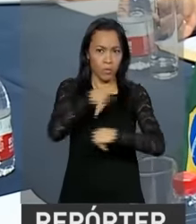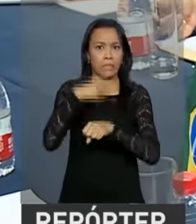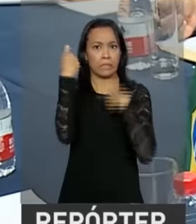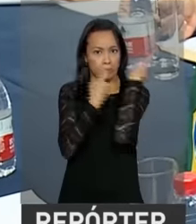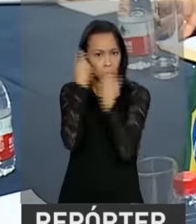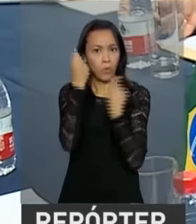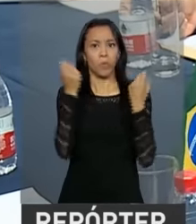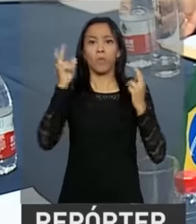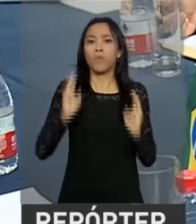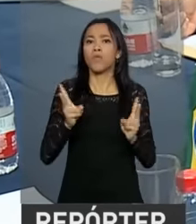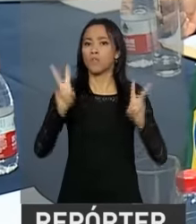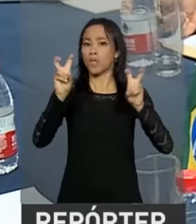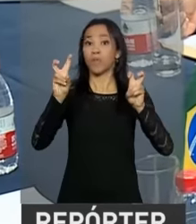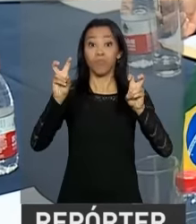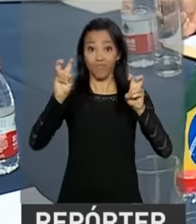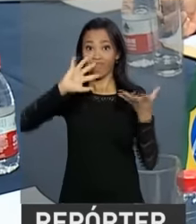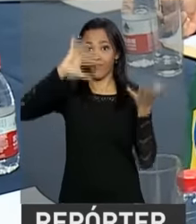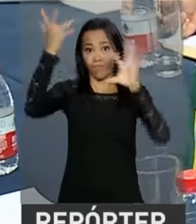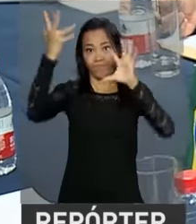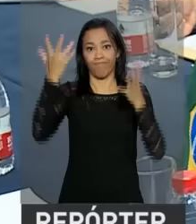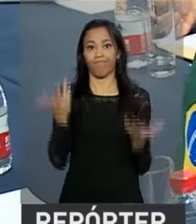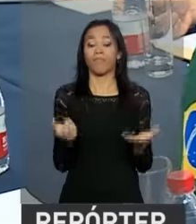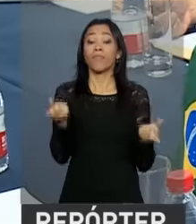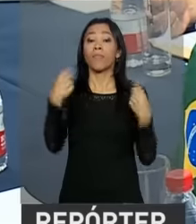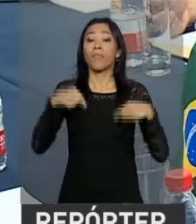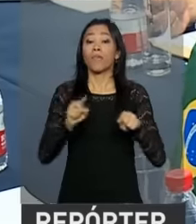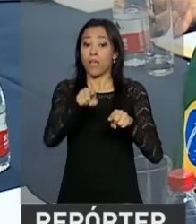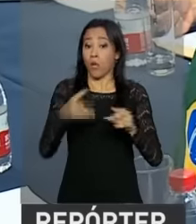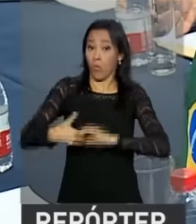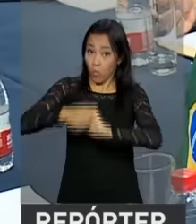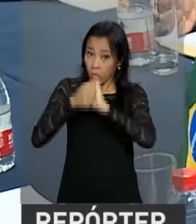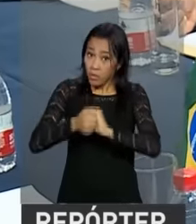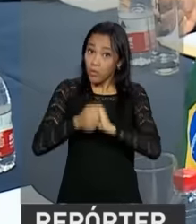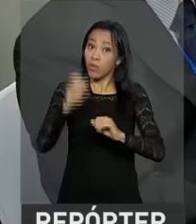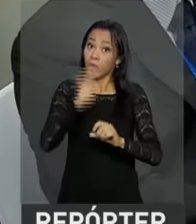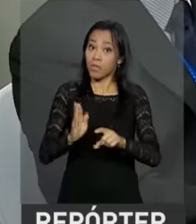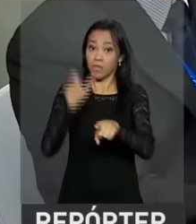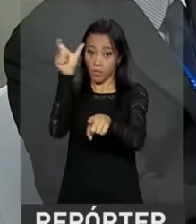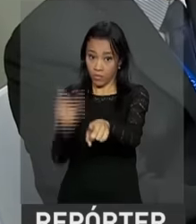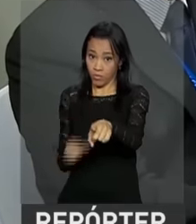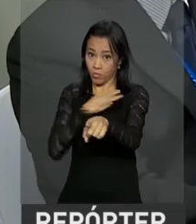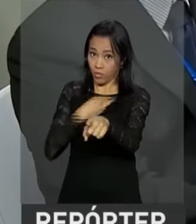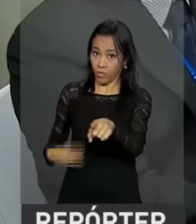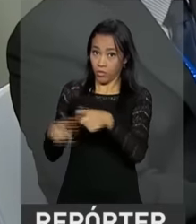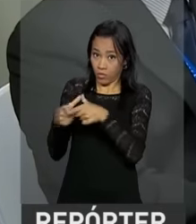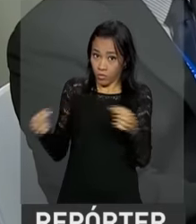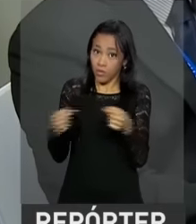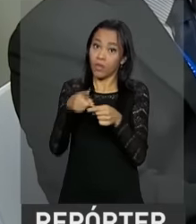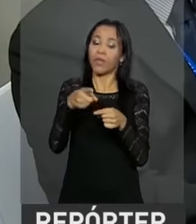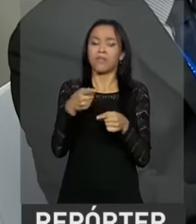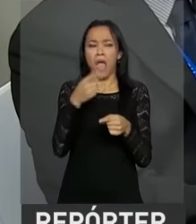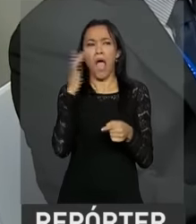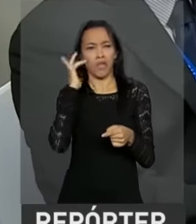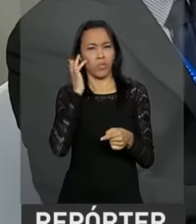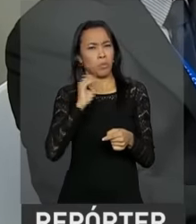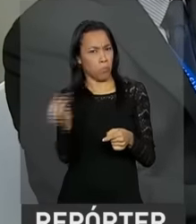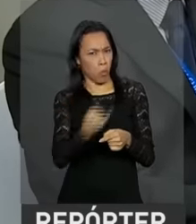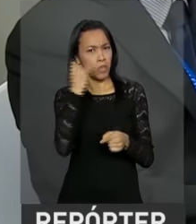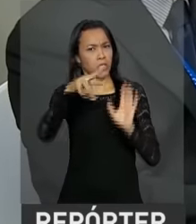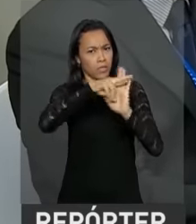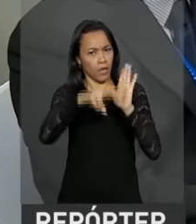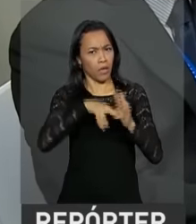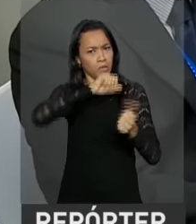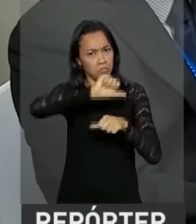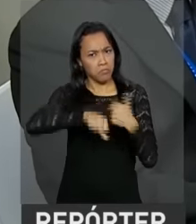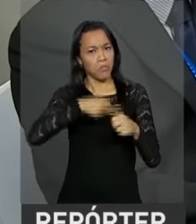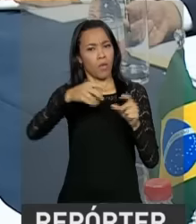climática shinz zoab cumprimentou o Brasil Pelo sucesso dos Jogos Olímpicos considerou importantes As Reformas anunciadas pelo